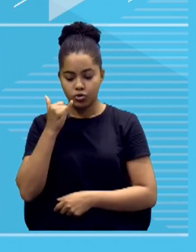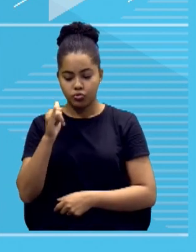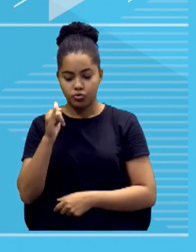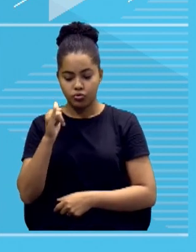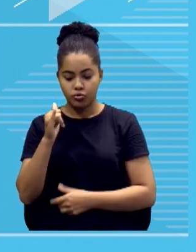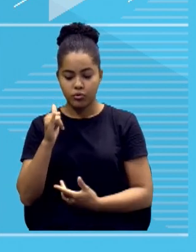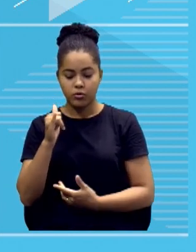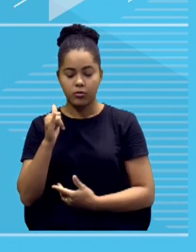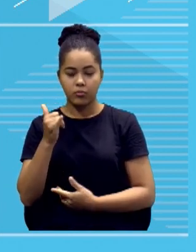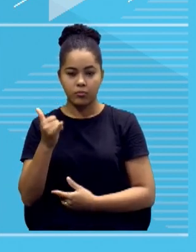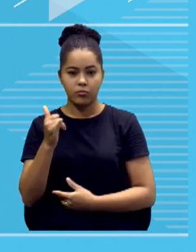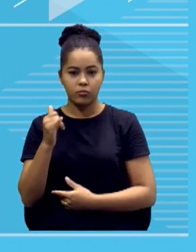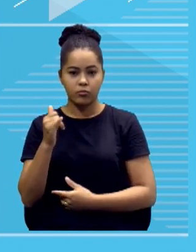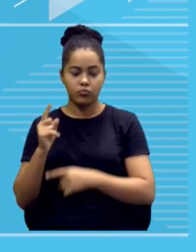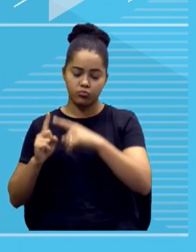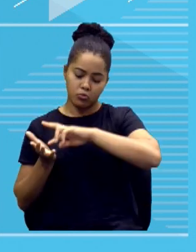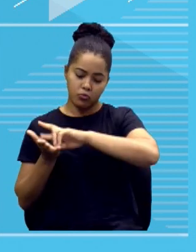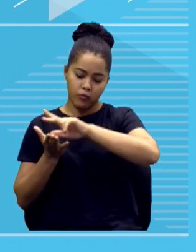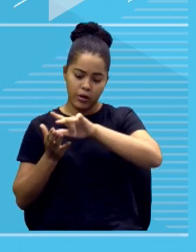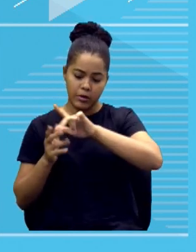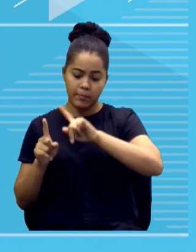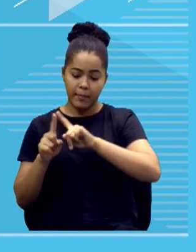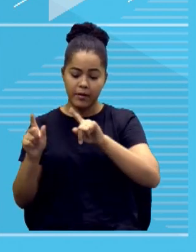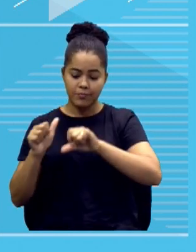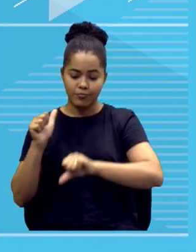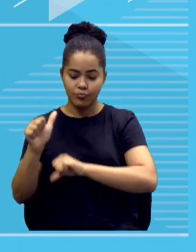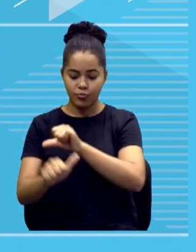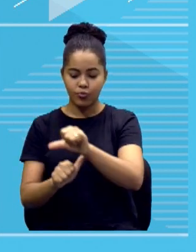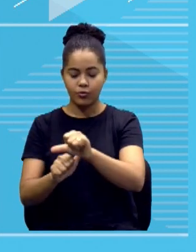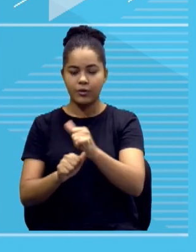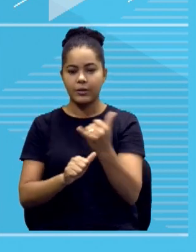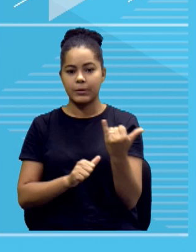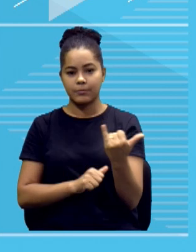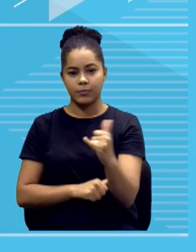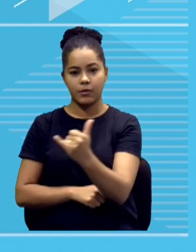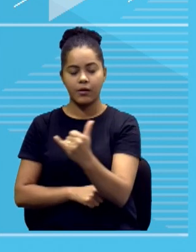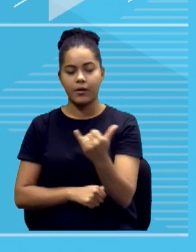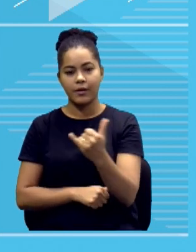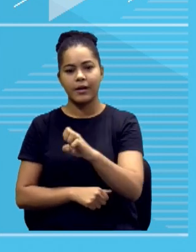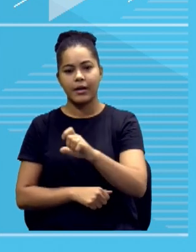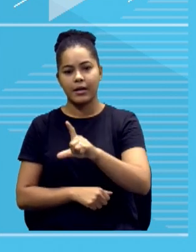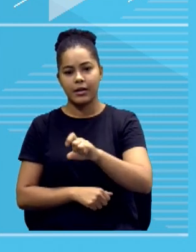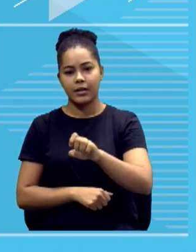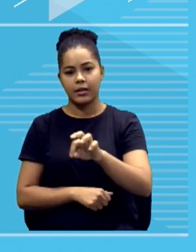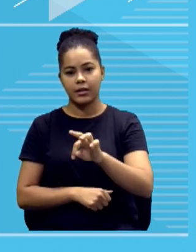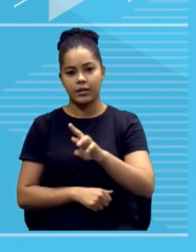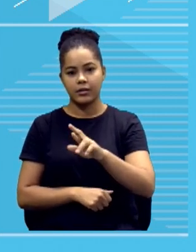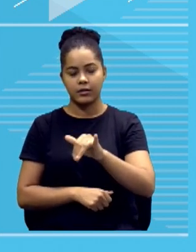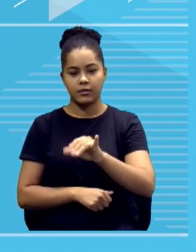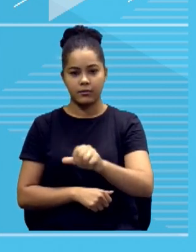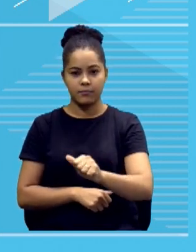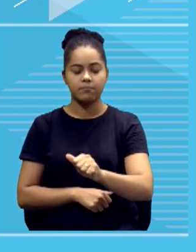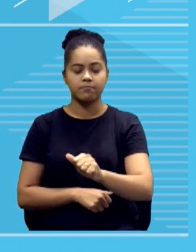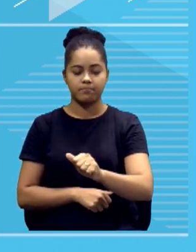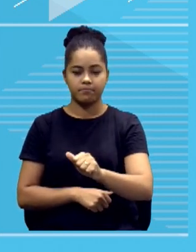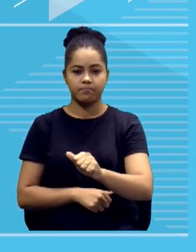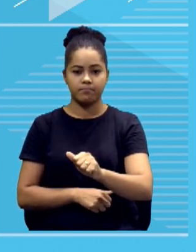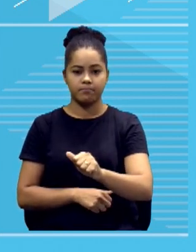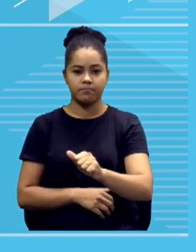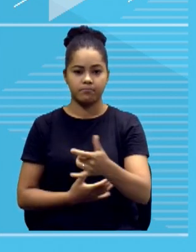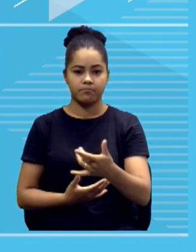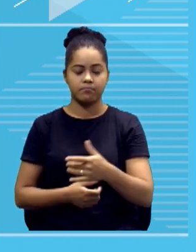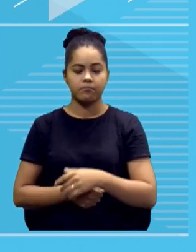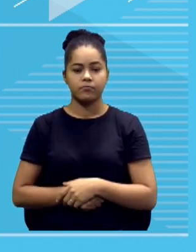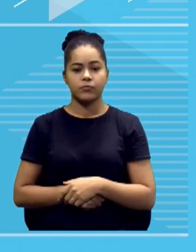qualquer outra forma de energia para a energia elétrica. A energia produzida pelos geradores é chamada de